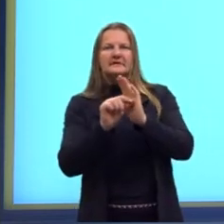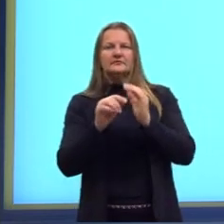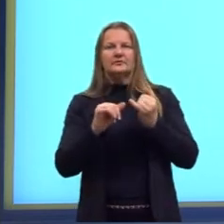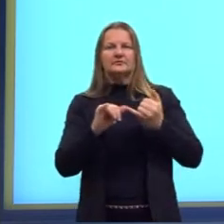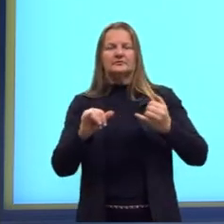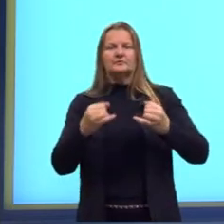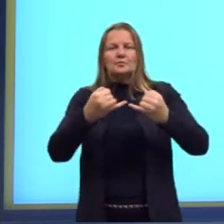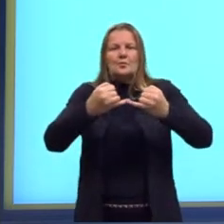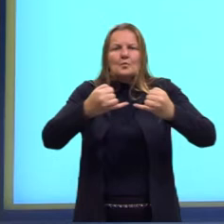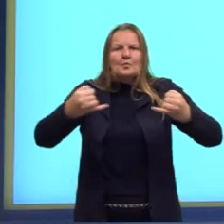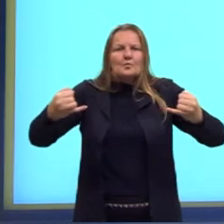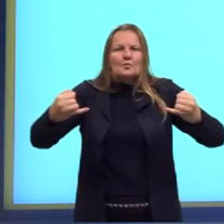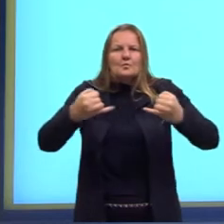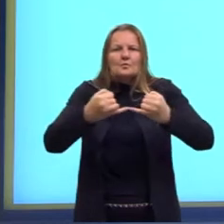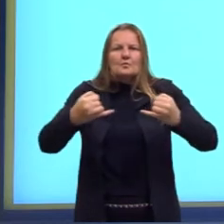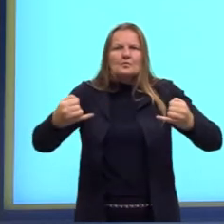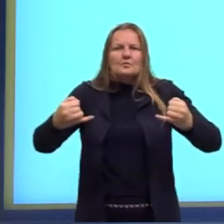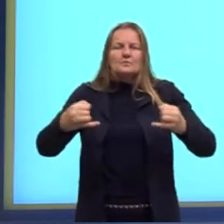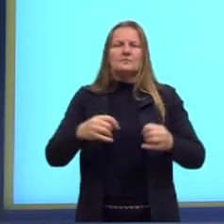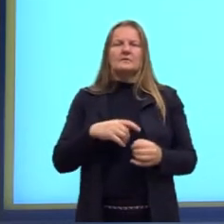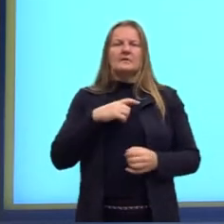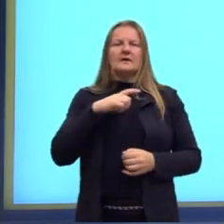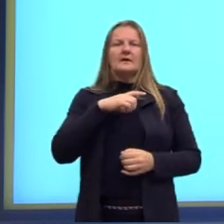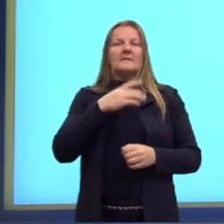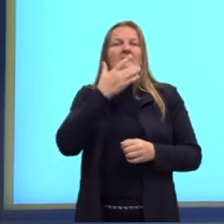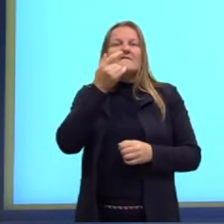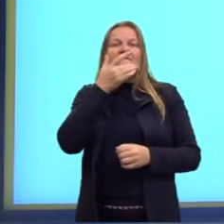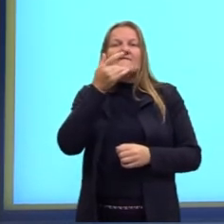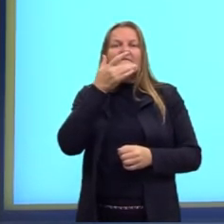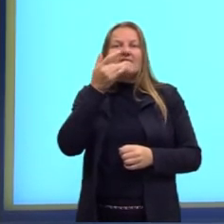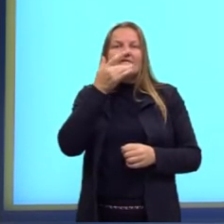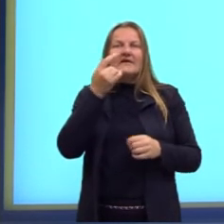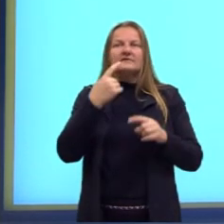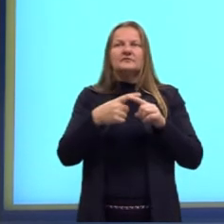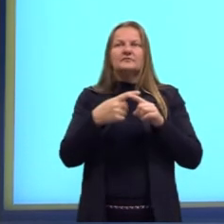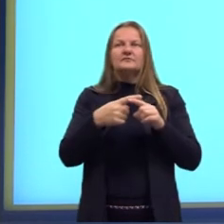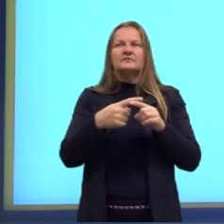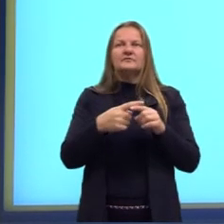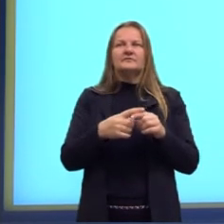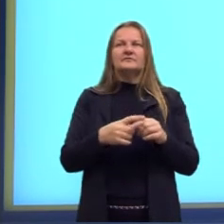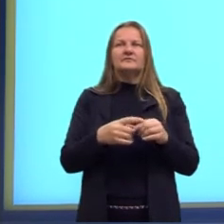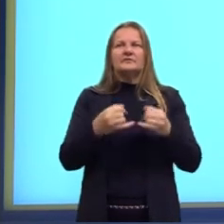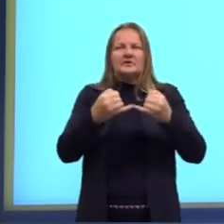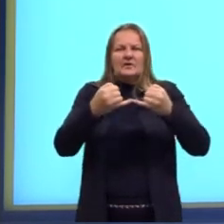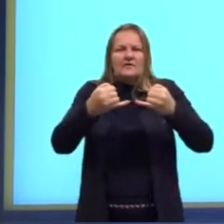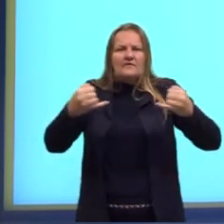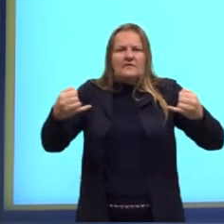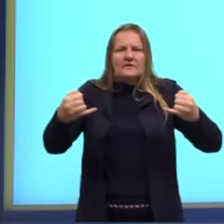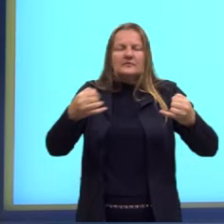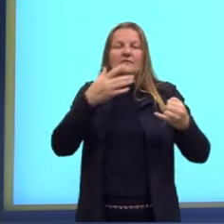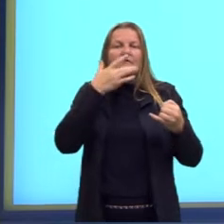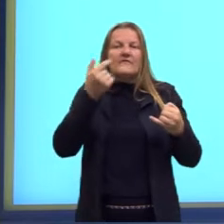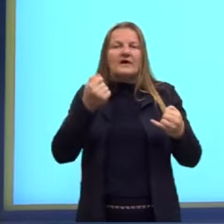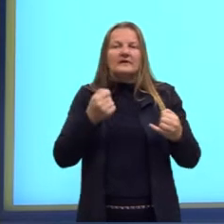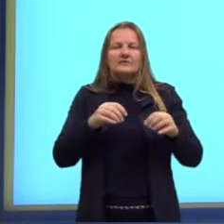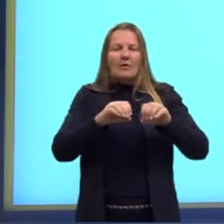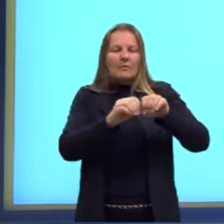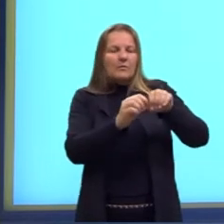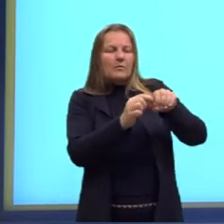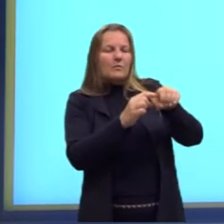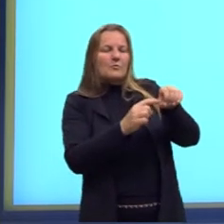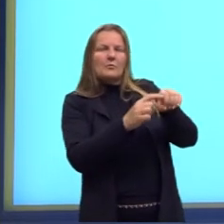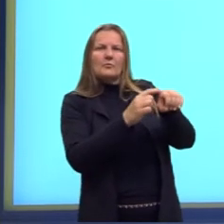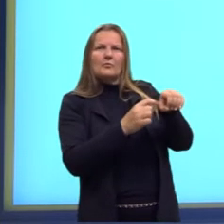fios finos Então quer dizer que é mais fácil né passar corrente elétrica por fios que são mais finos então espessura